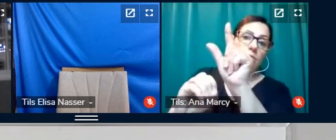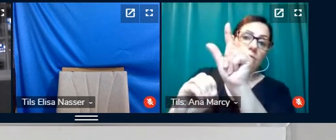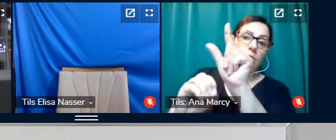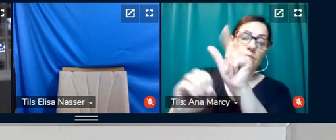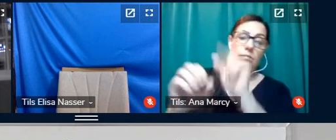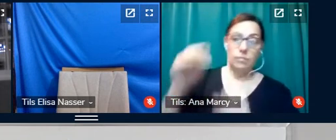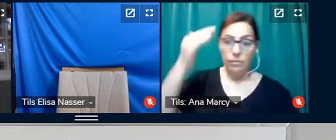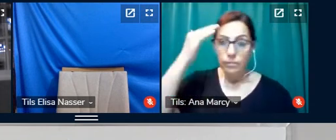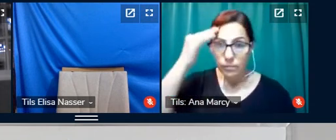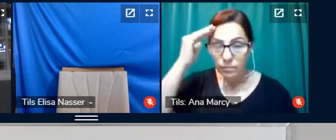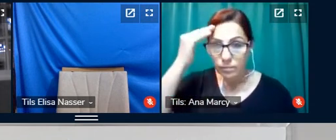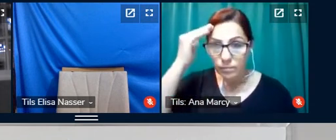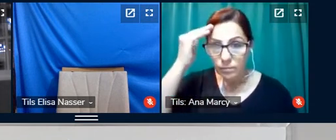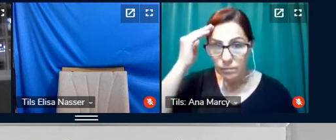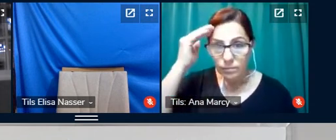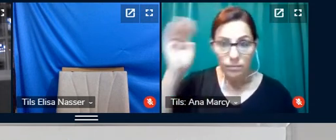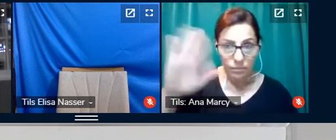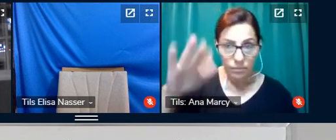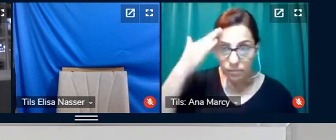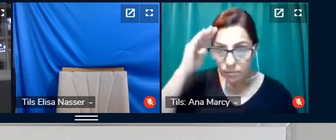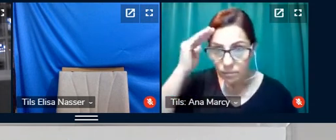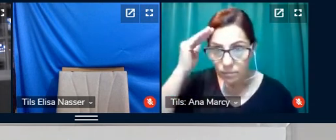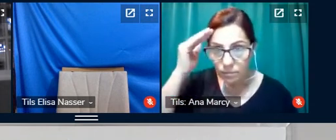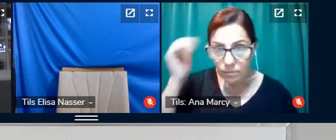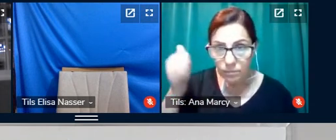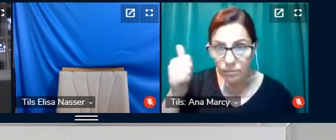Raul, sacou essa?